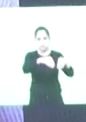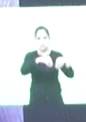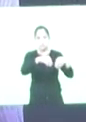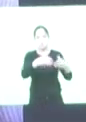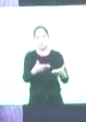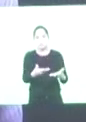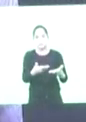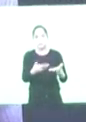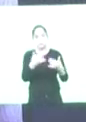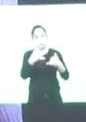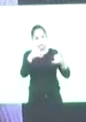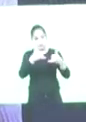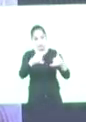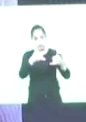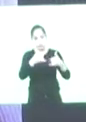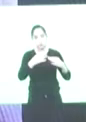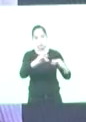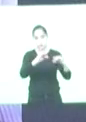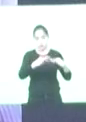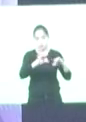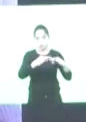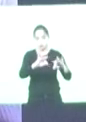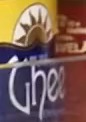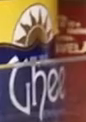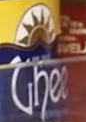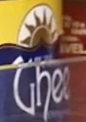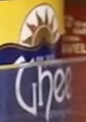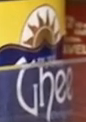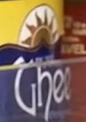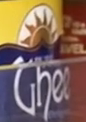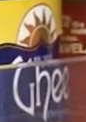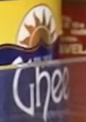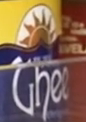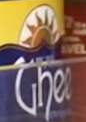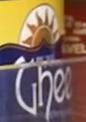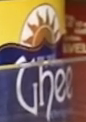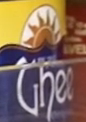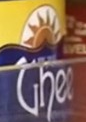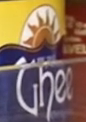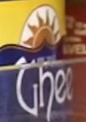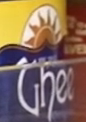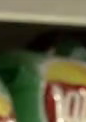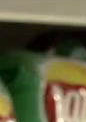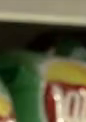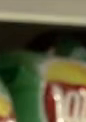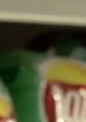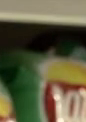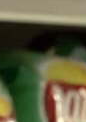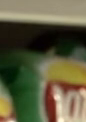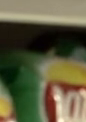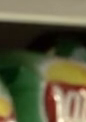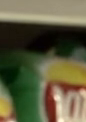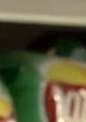destacou a elevação dos preços da cesta básica de alimentos, que neste ano foi de mais de 30%. O